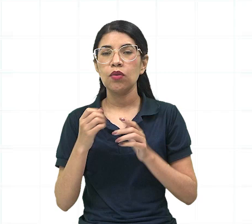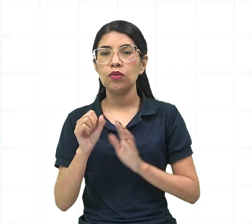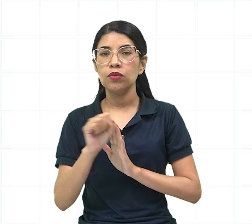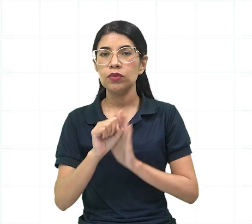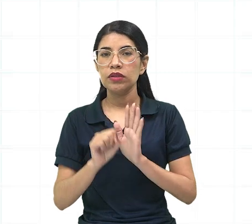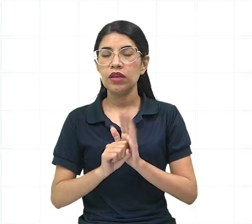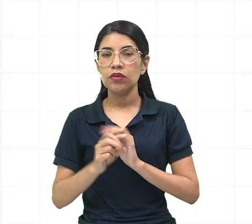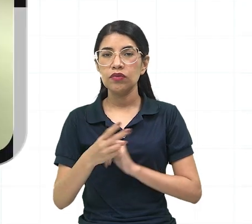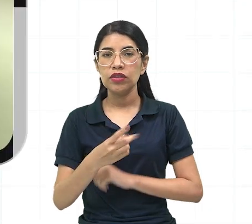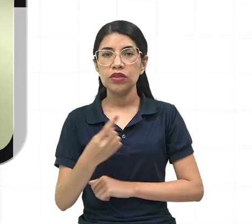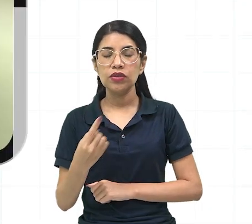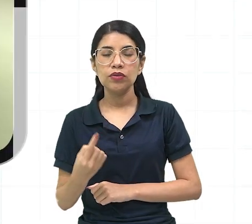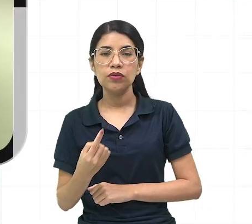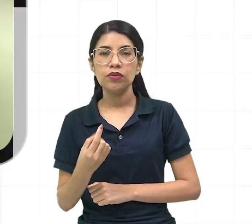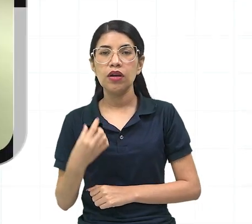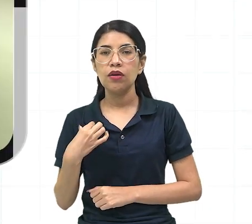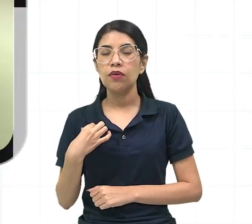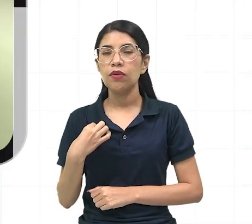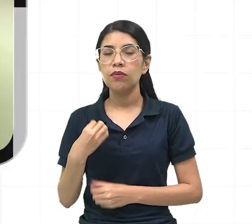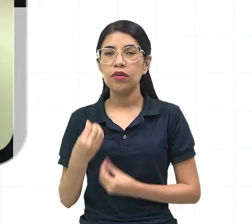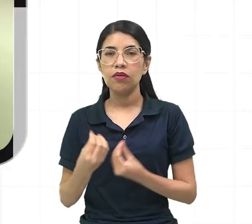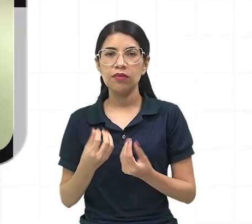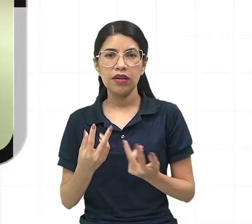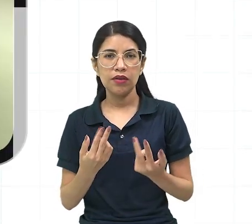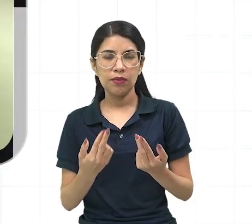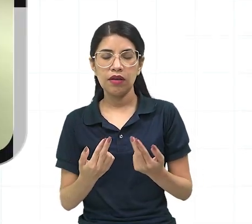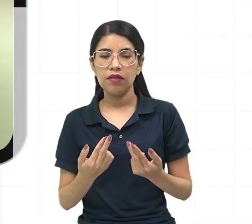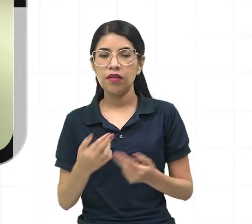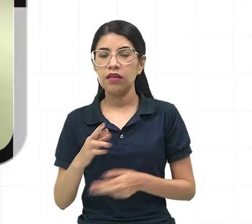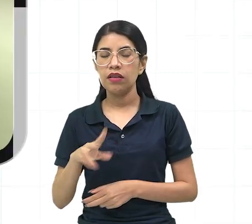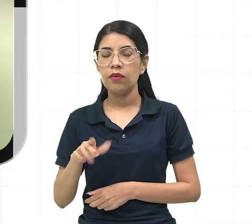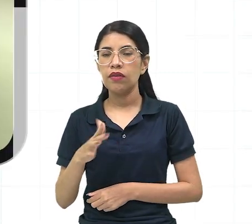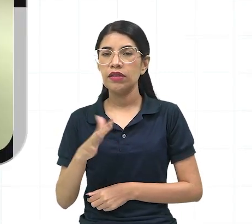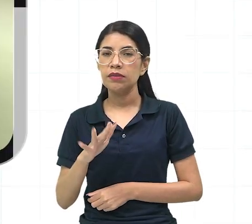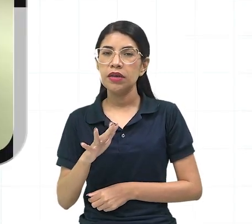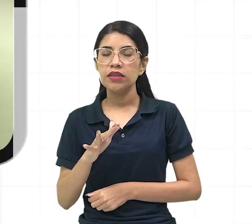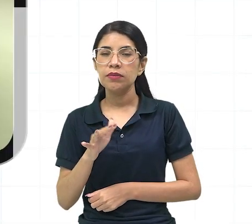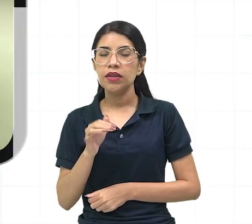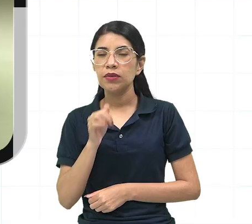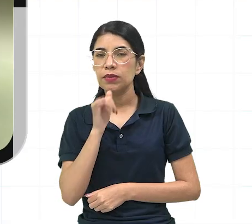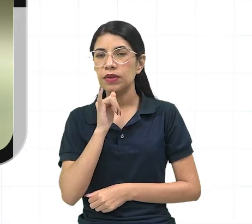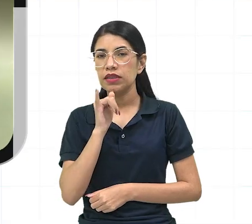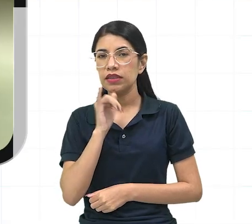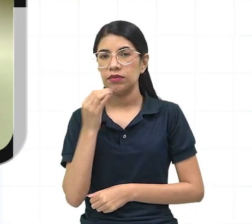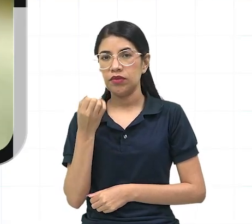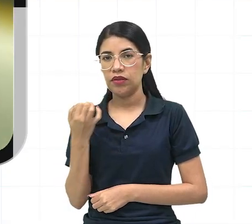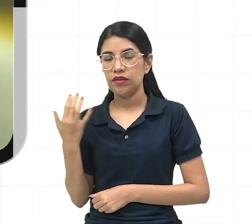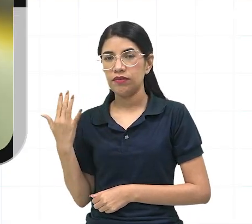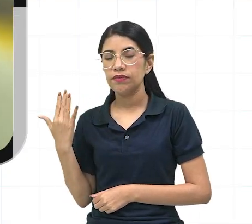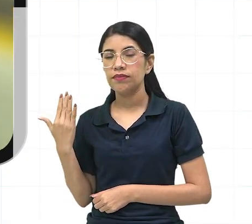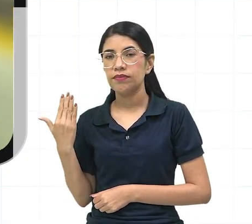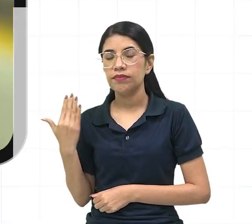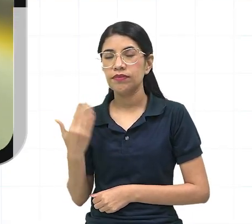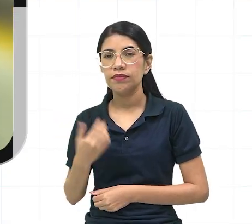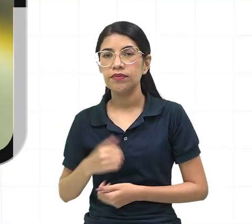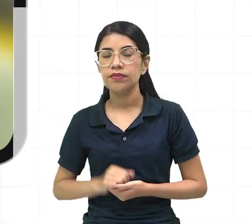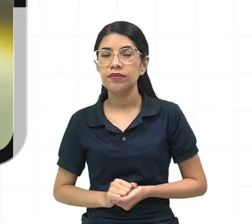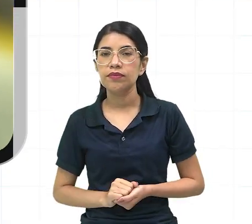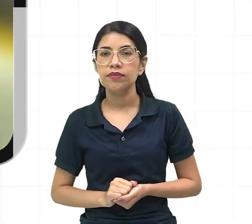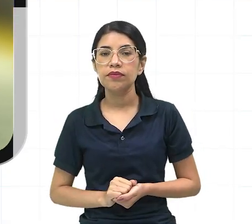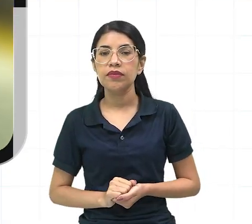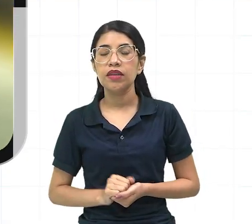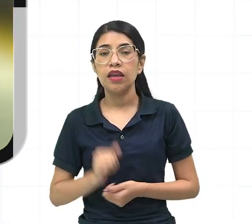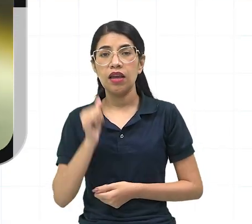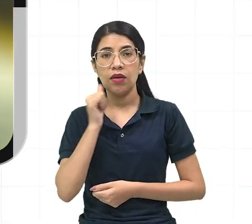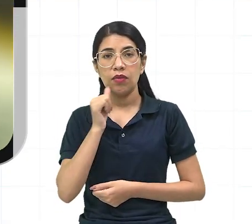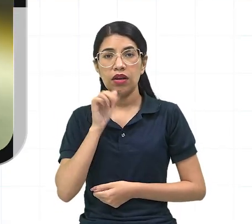século XXI, vai ser assim? Não, vai ser mais ou menos assim, como a gente está vendo, olha só. A gente tem aqui a